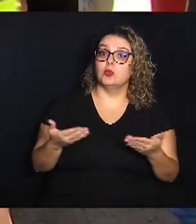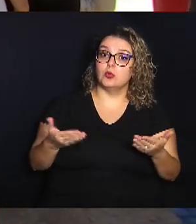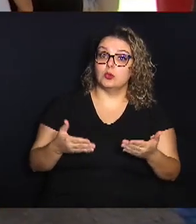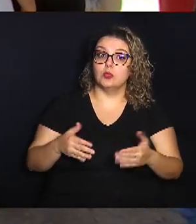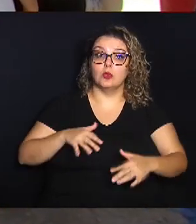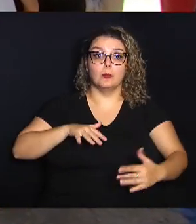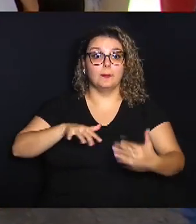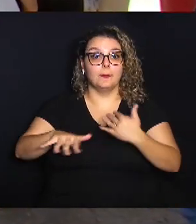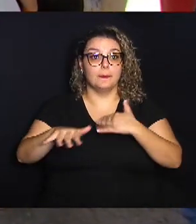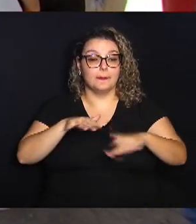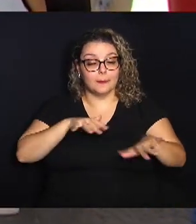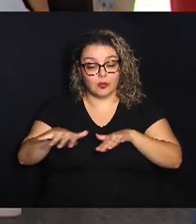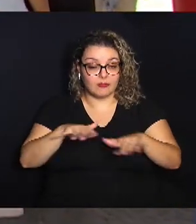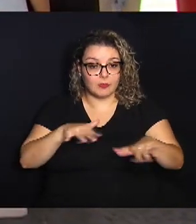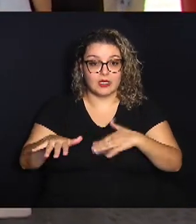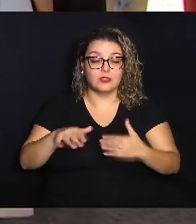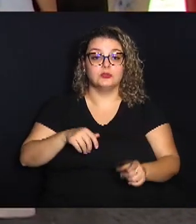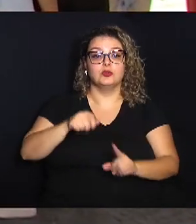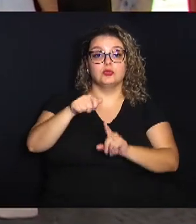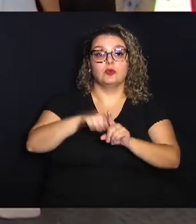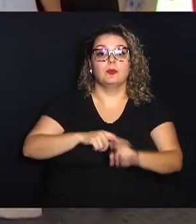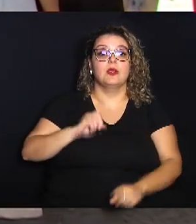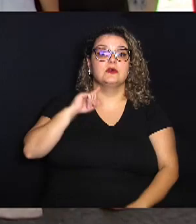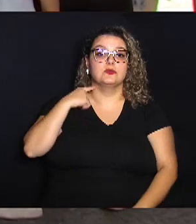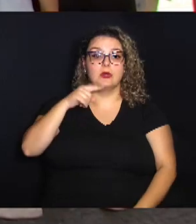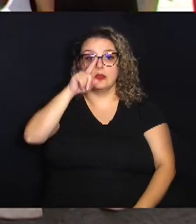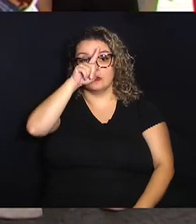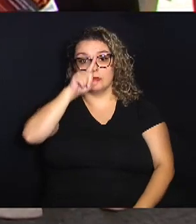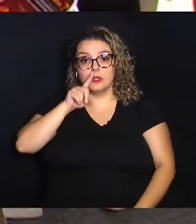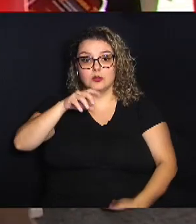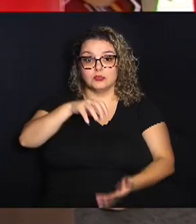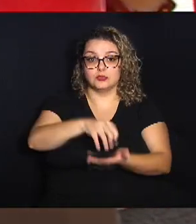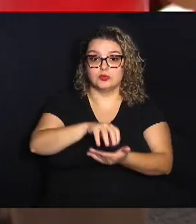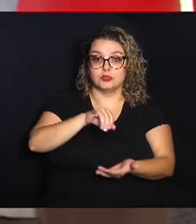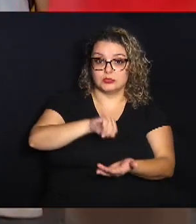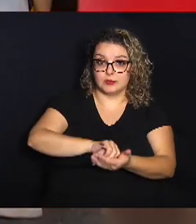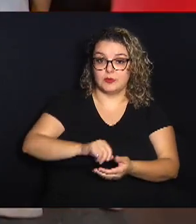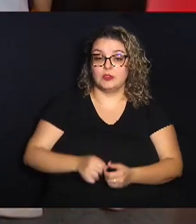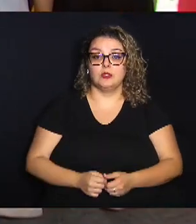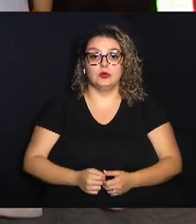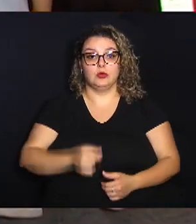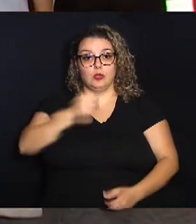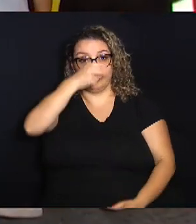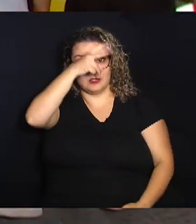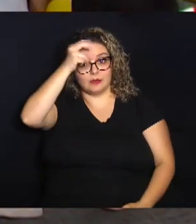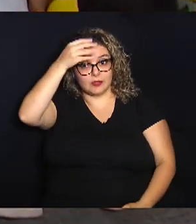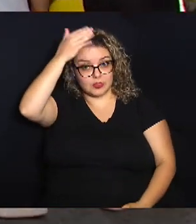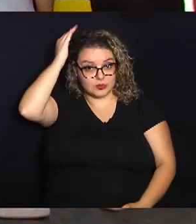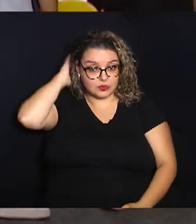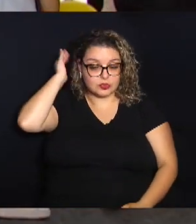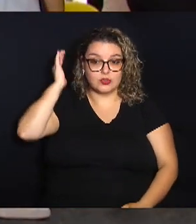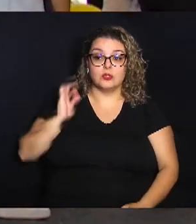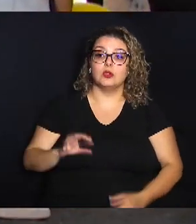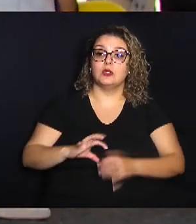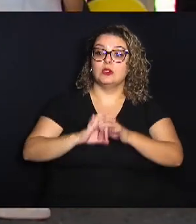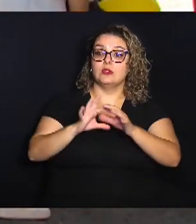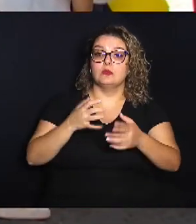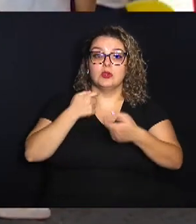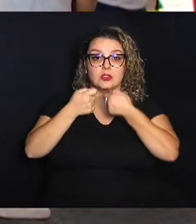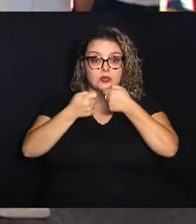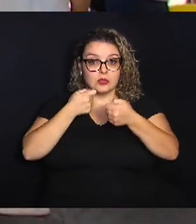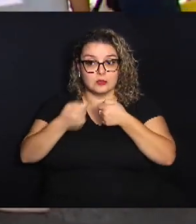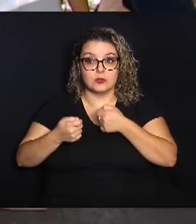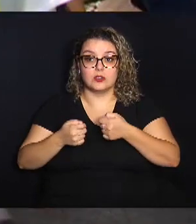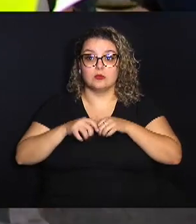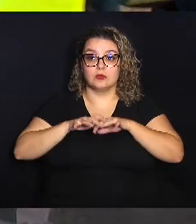movimento Maio Amarelo aqui no Largo do Rosário, no centro de Campinas. O prefeito Dário Saad concedeu entrevista coletiva